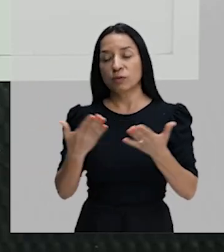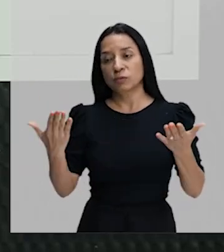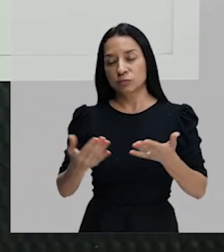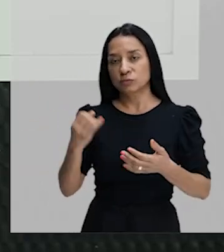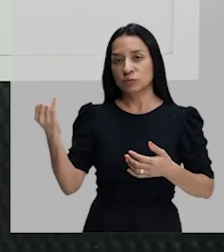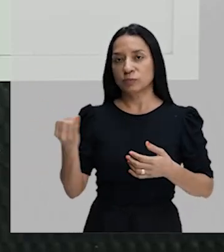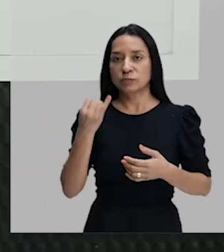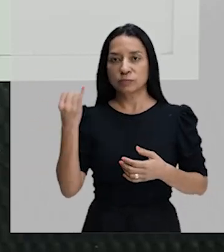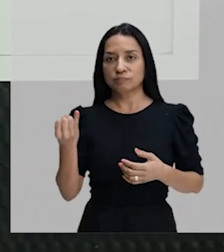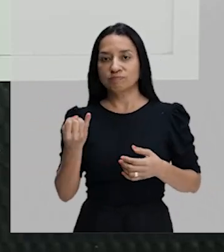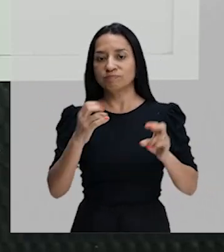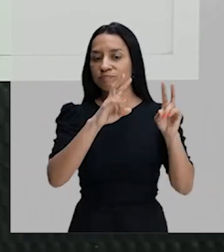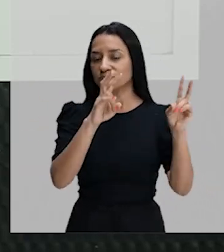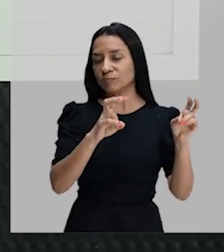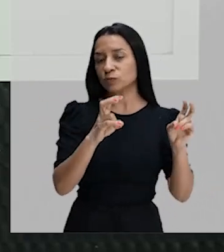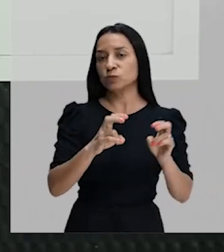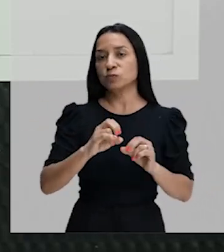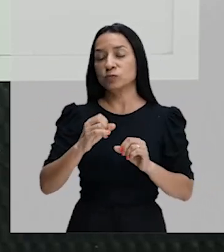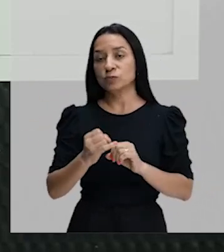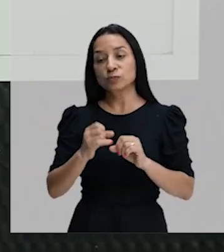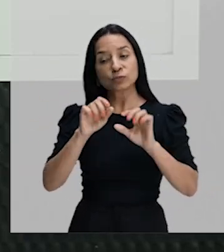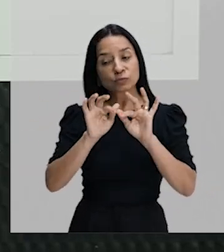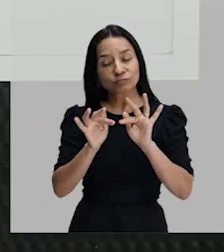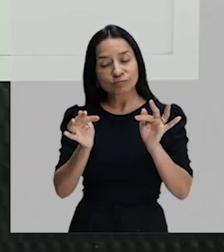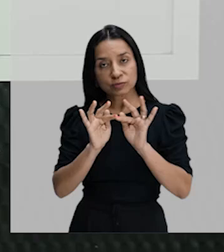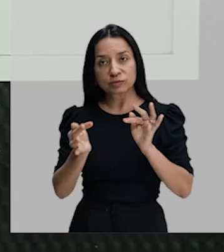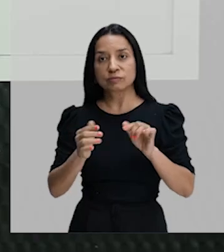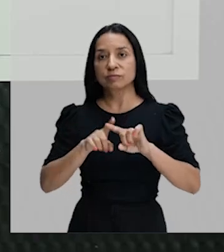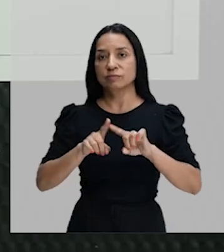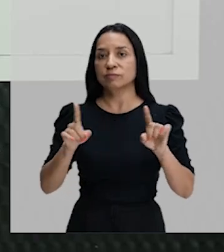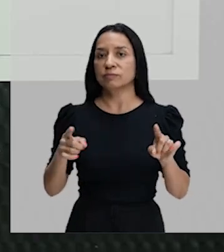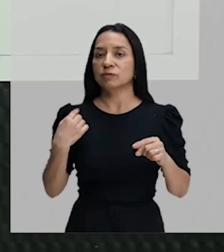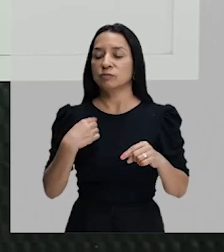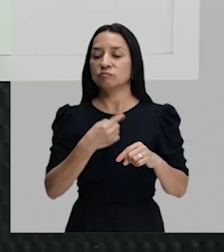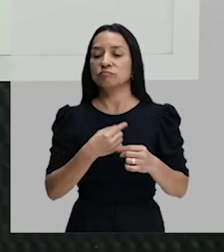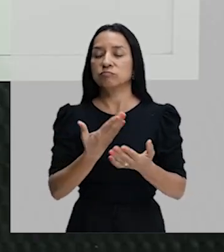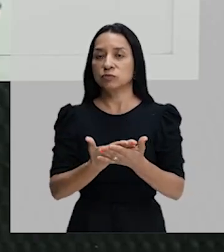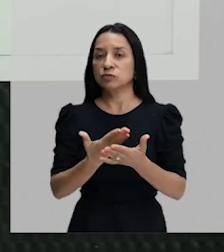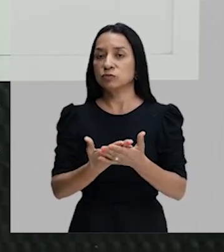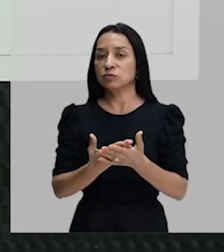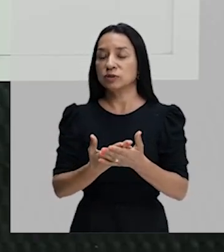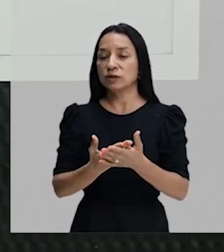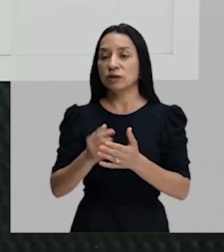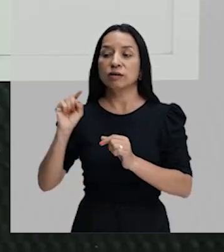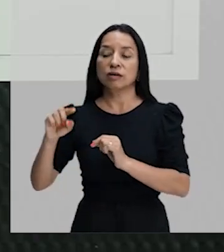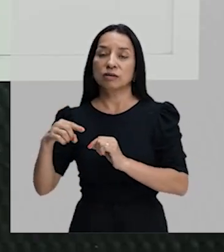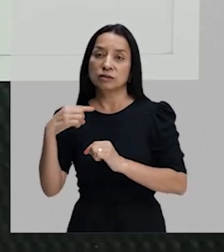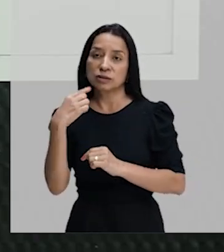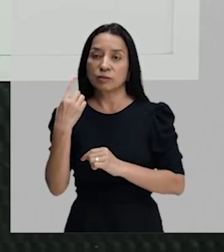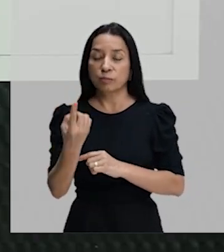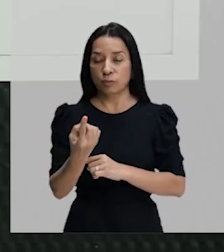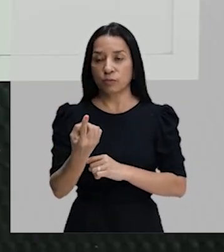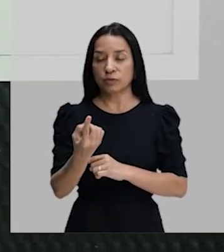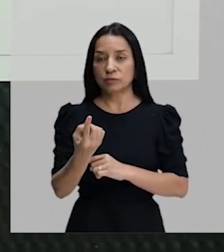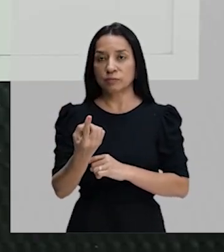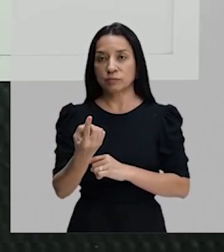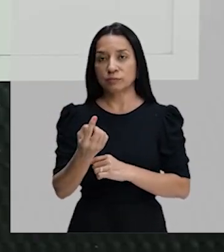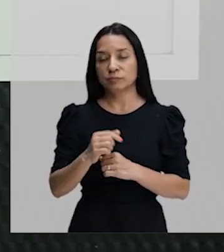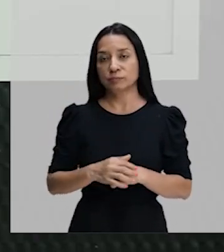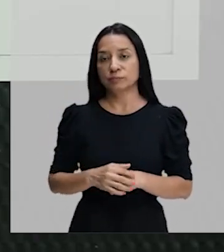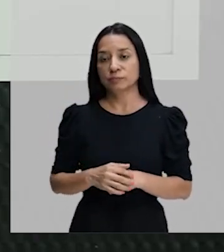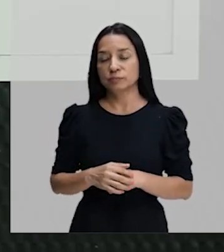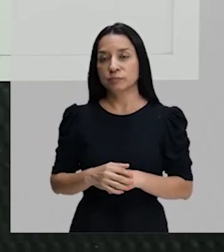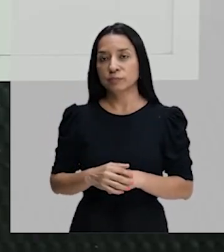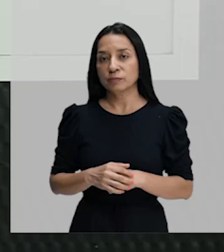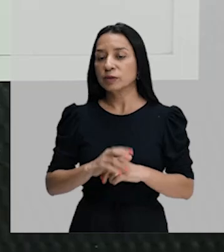assunto muito simples, mas nós vamos trabalhar, né, os assuntos que vêm na frente, né, que vêm após, desculpa, né?